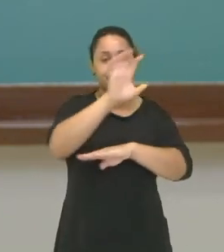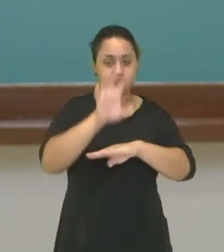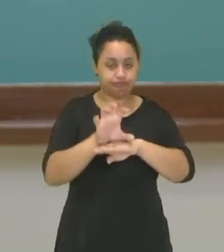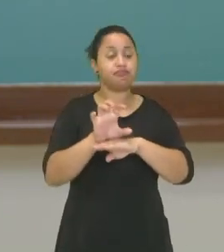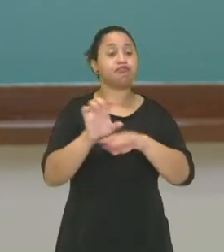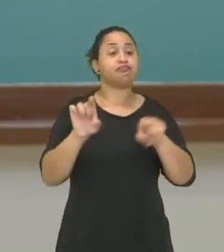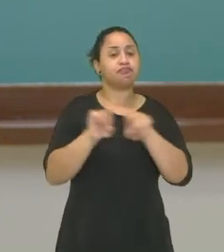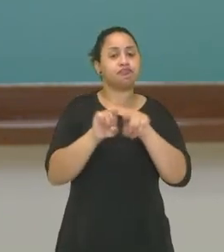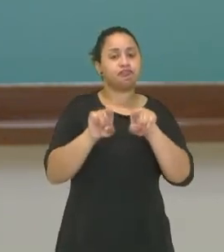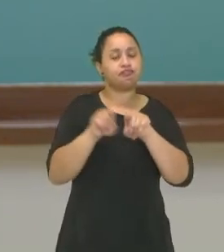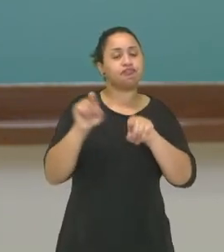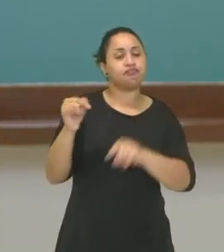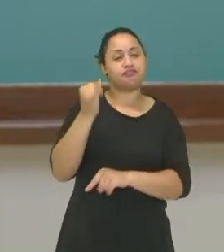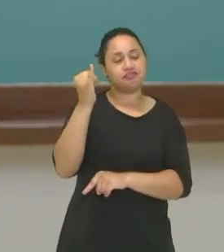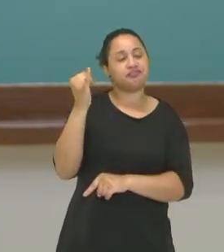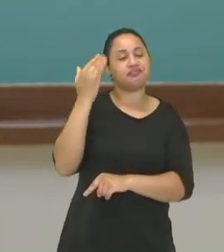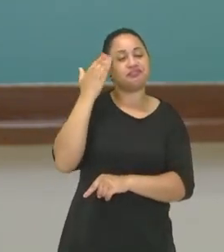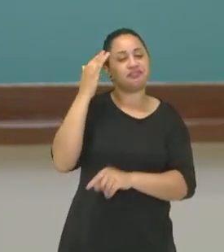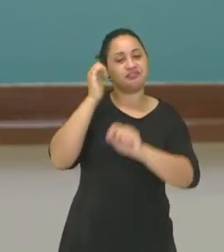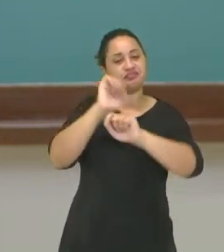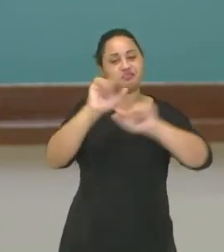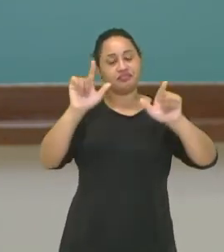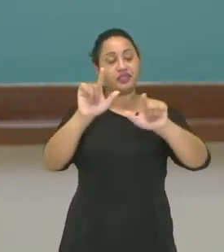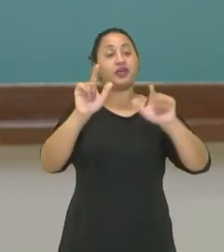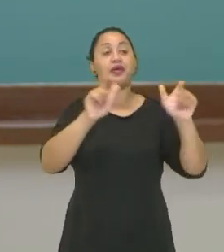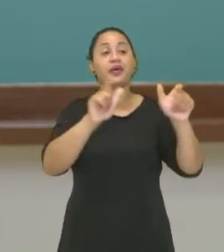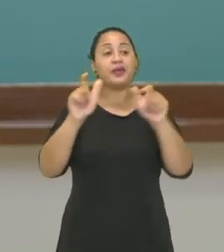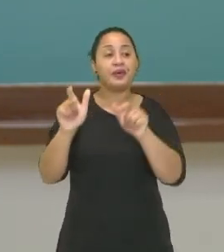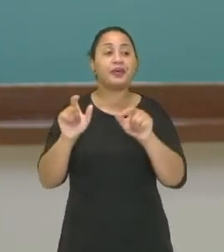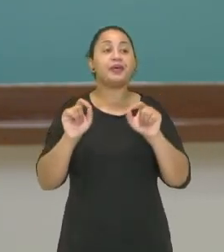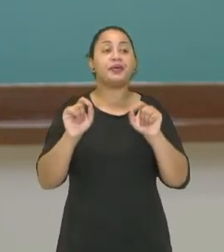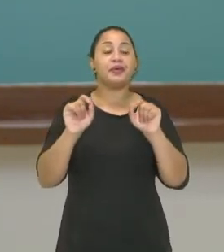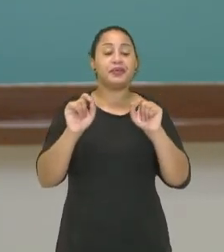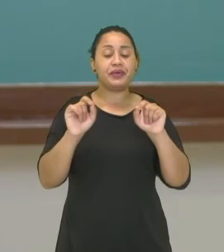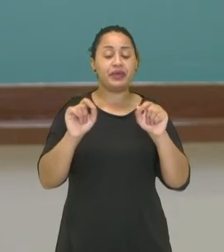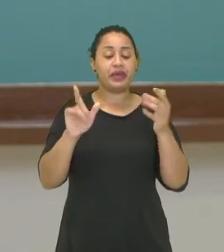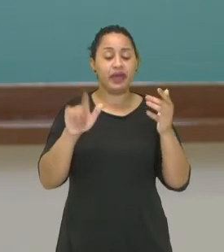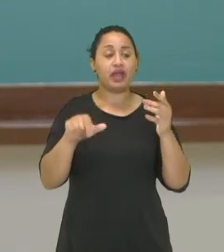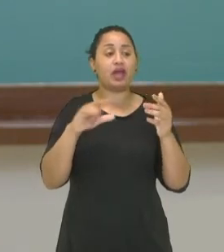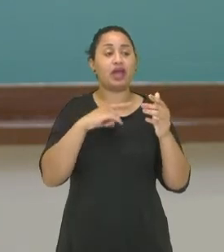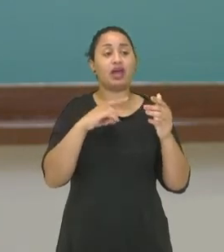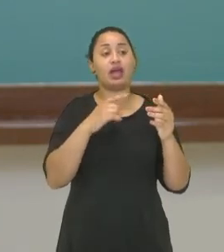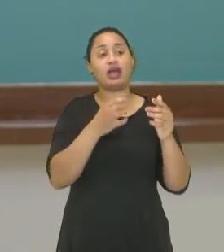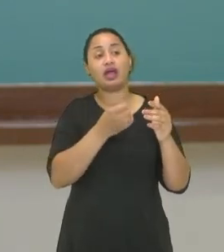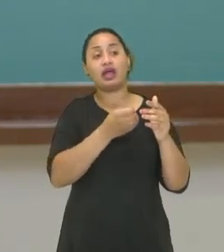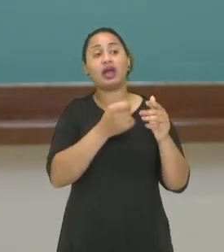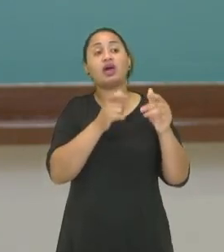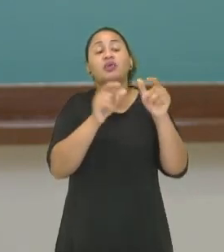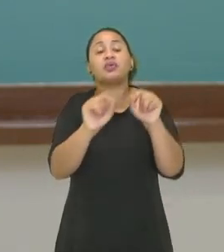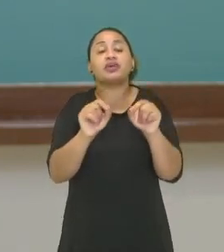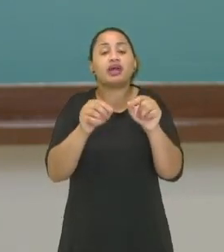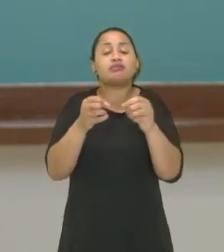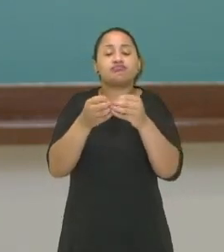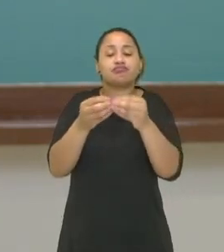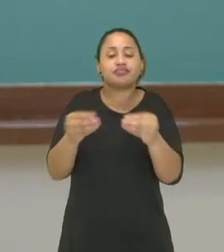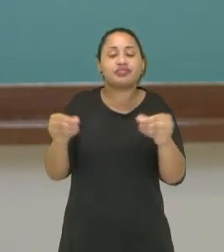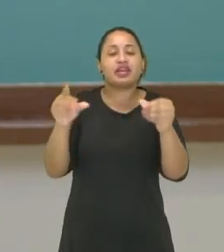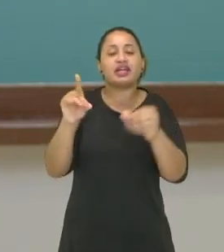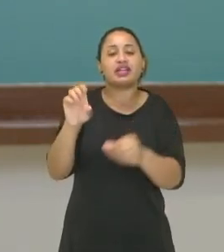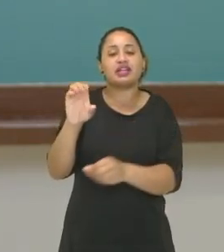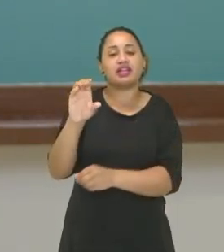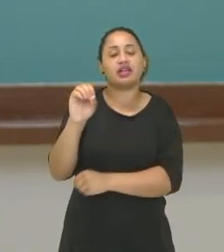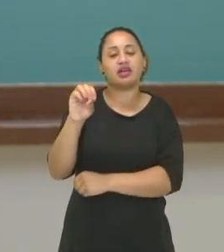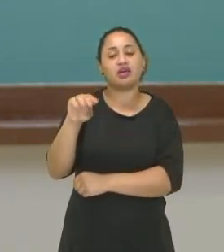tem que ter noção disso. E onde que elas falham? Falam quando citam os decompositores, com relação aos decompositores,